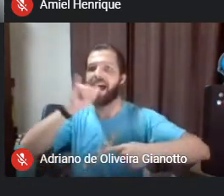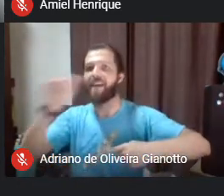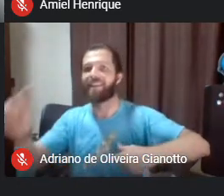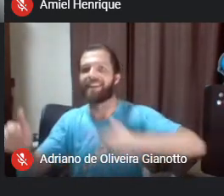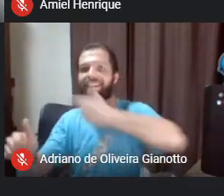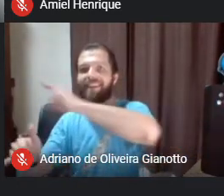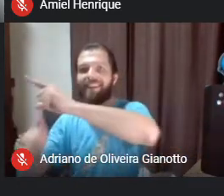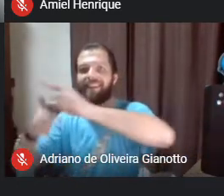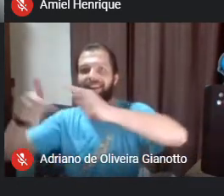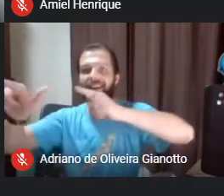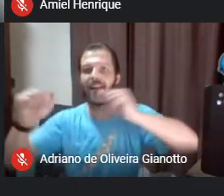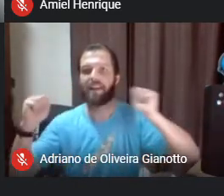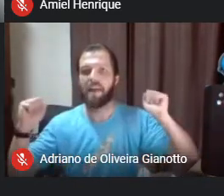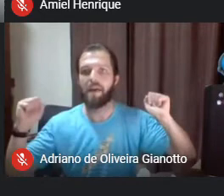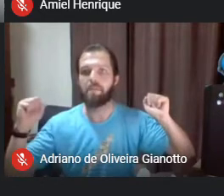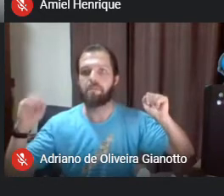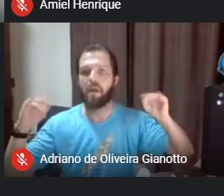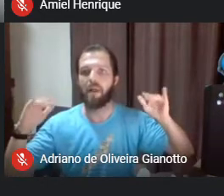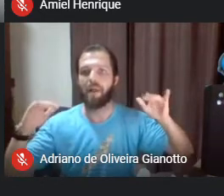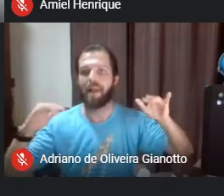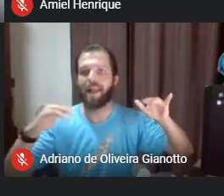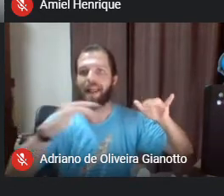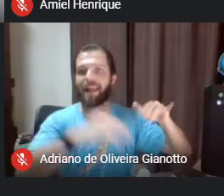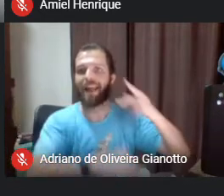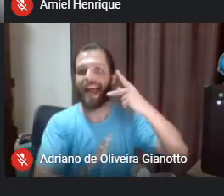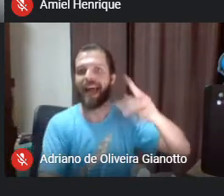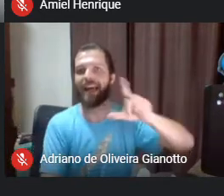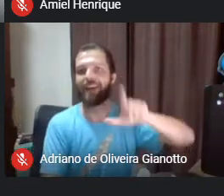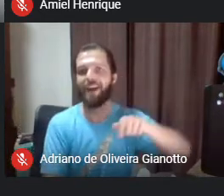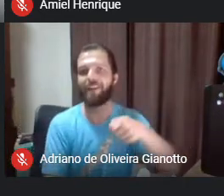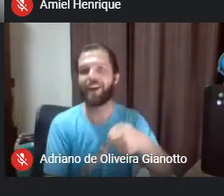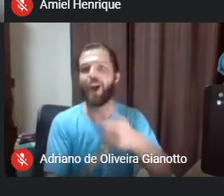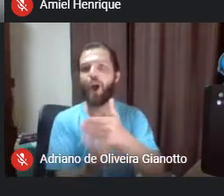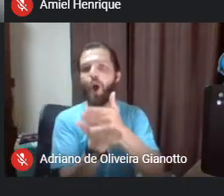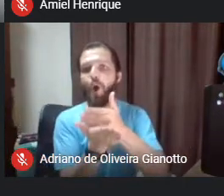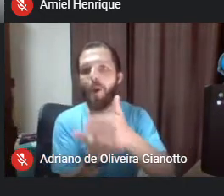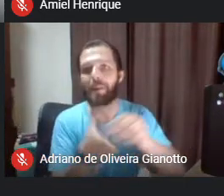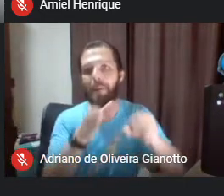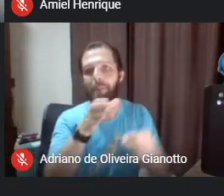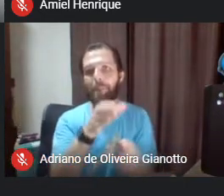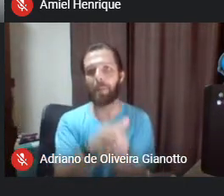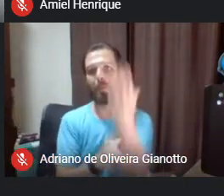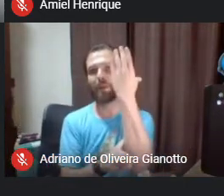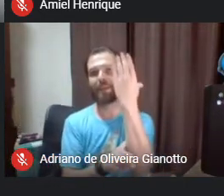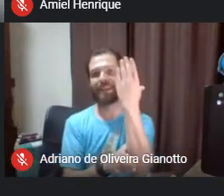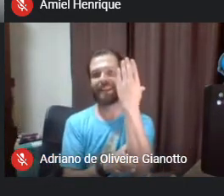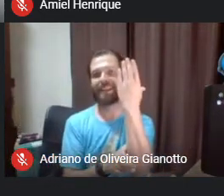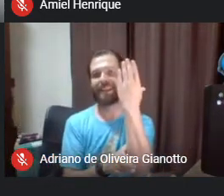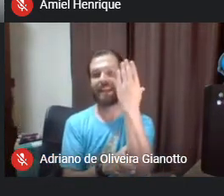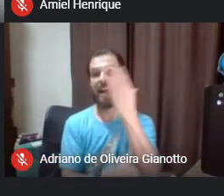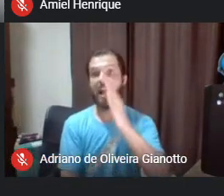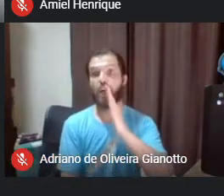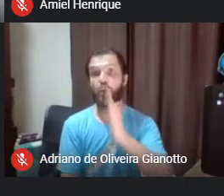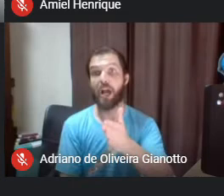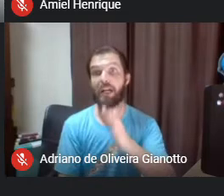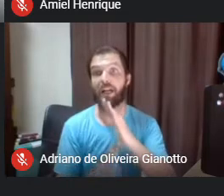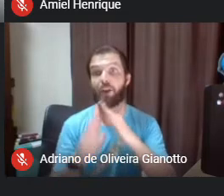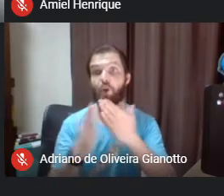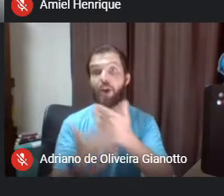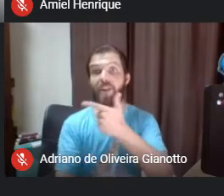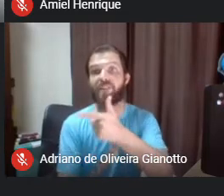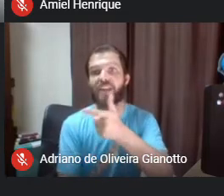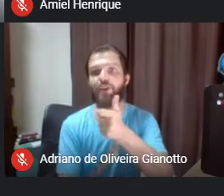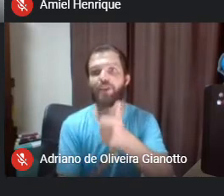ficou muito impressionada com aquilo e começou a falar para outras famílias ricas que tinham crianças surdas. E